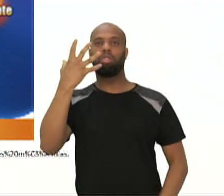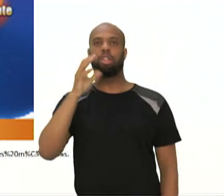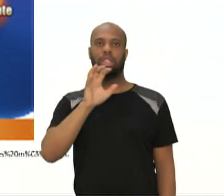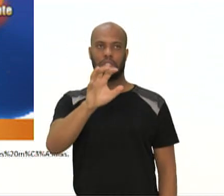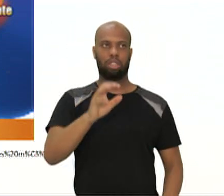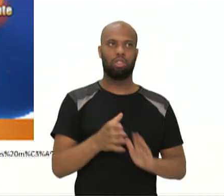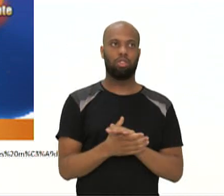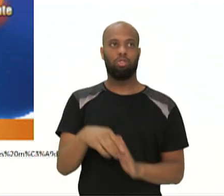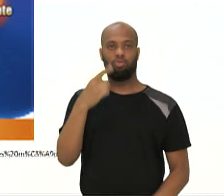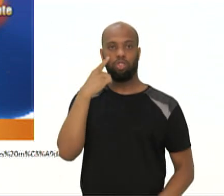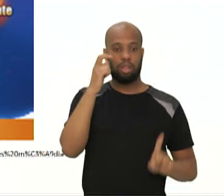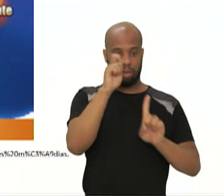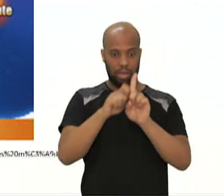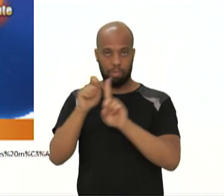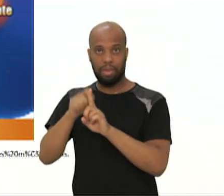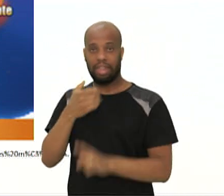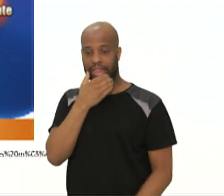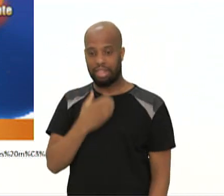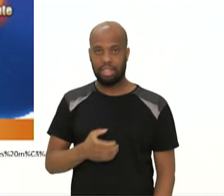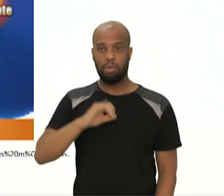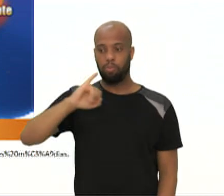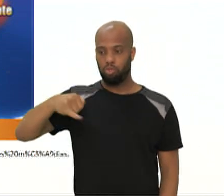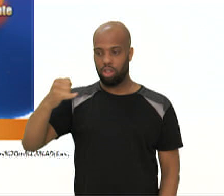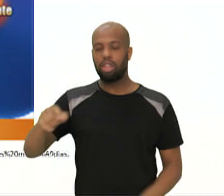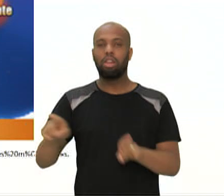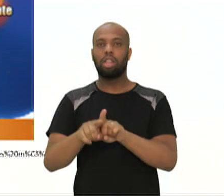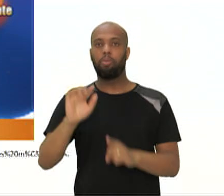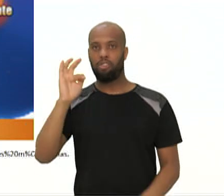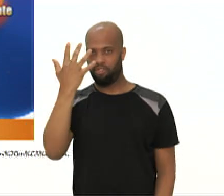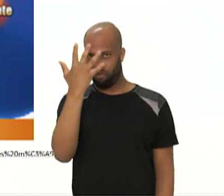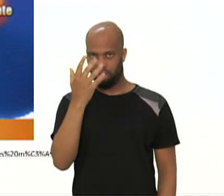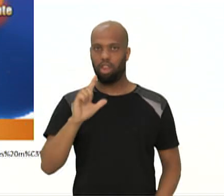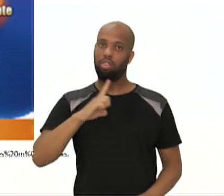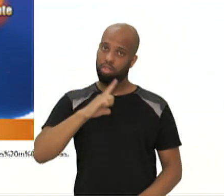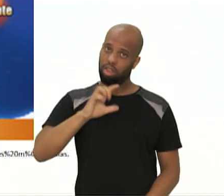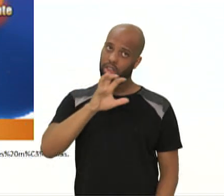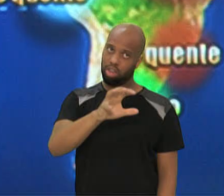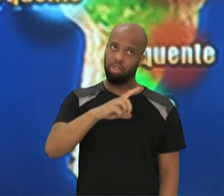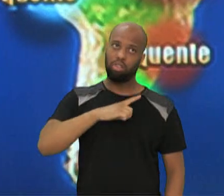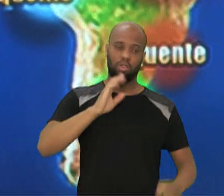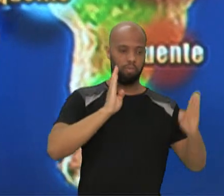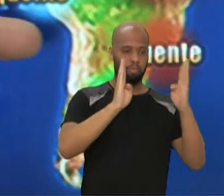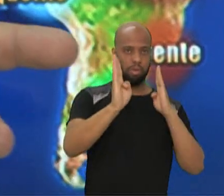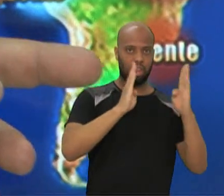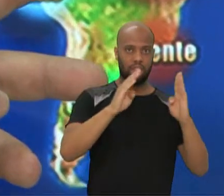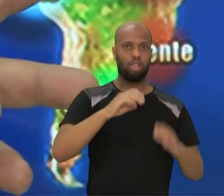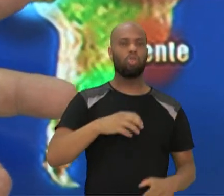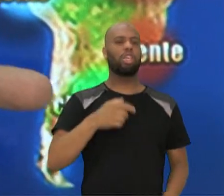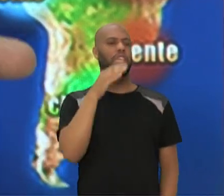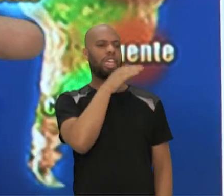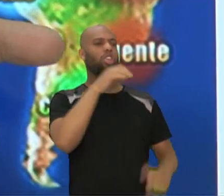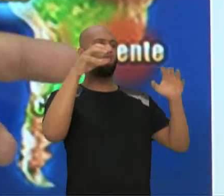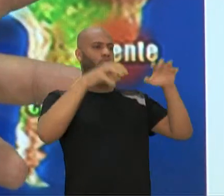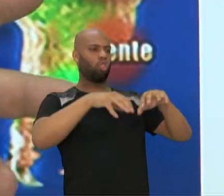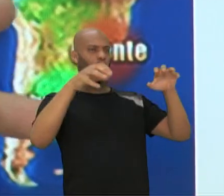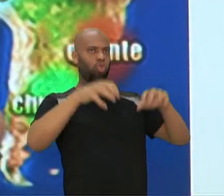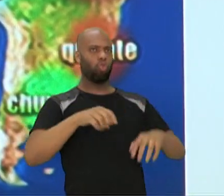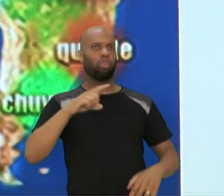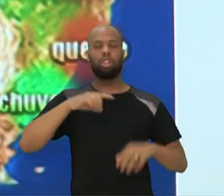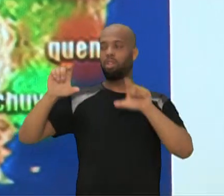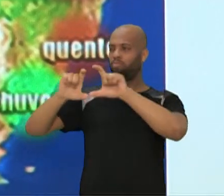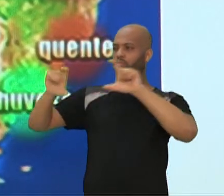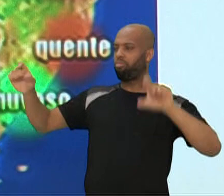manifestar, ó. Nos meses de dezembro, janeiro e fevereiro, nós temos um período quente e chuvoso